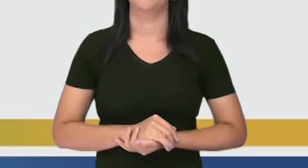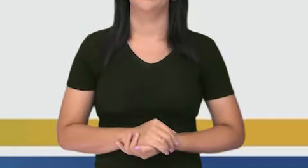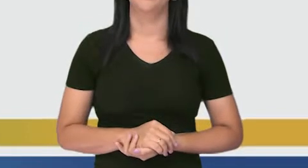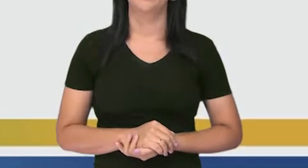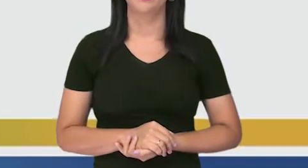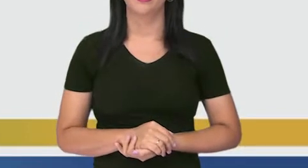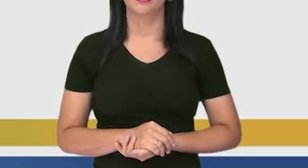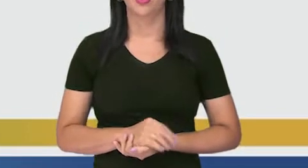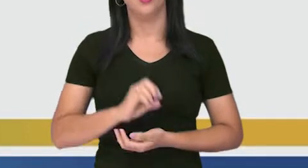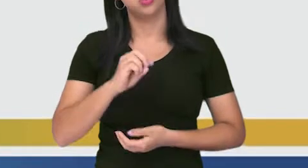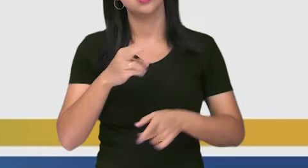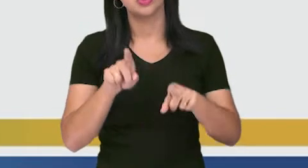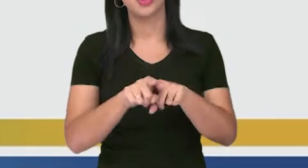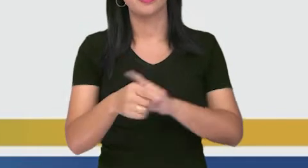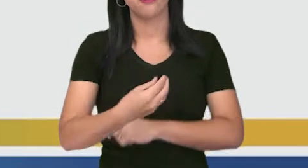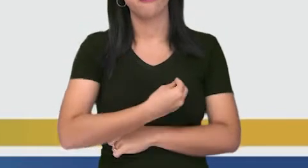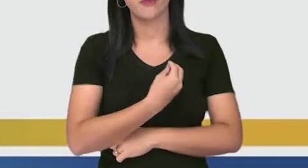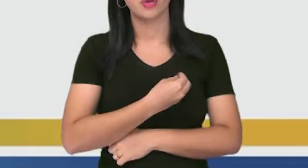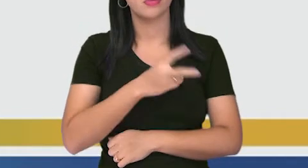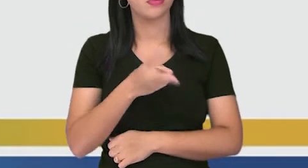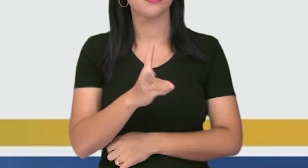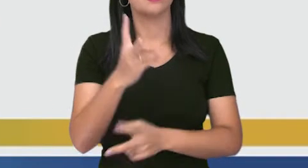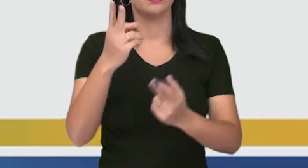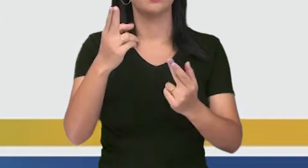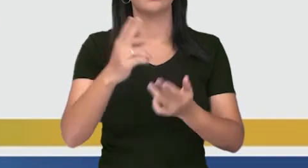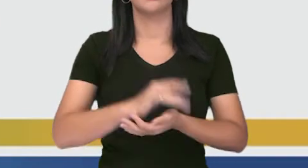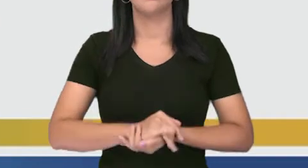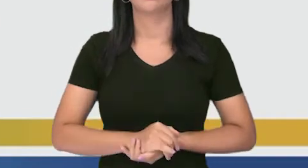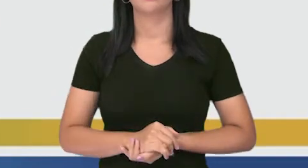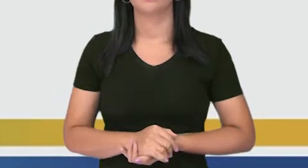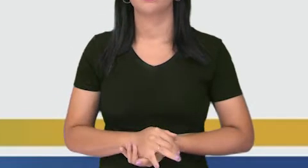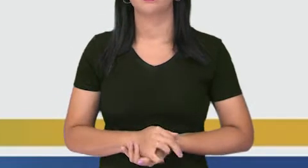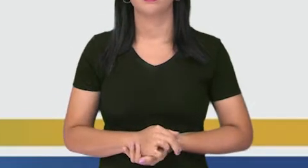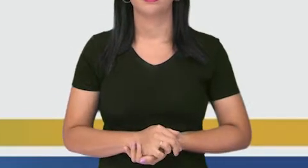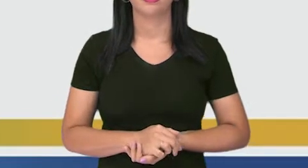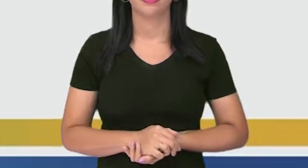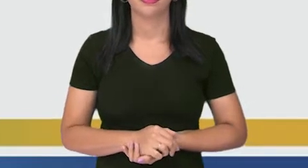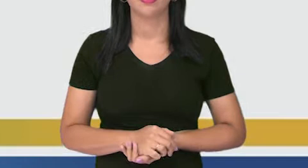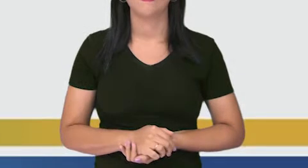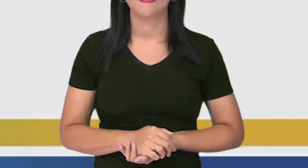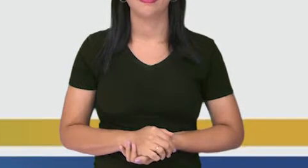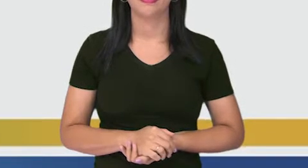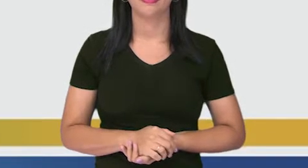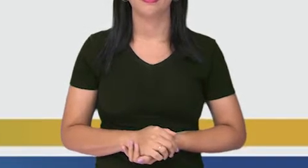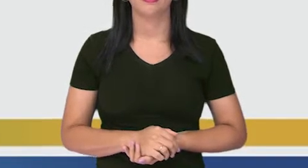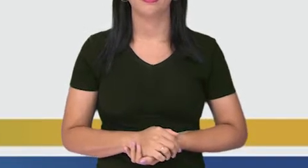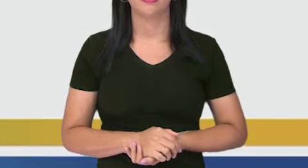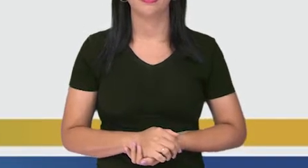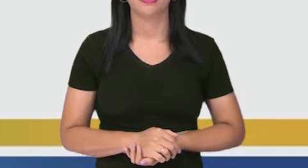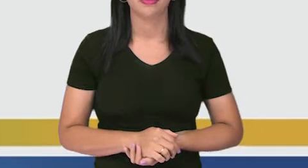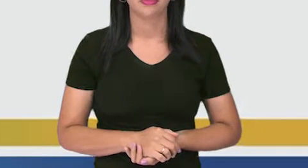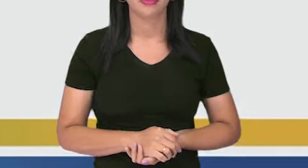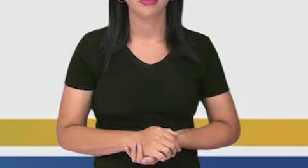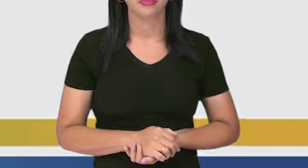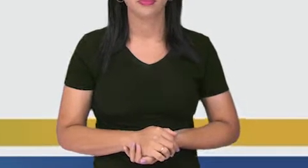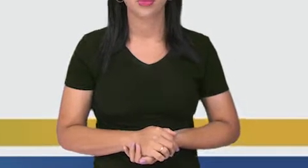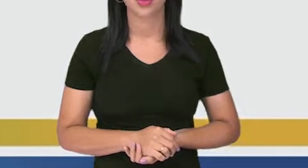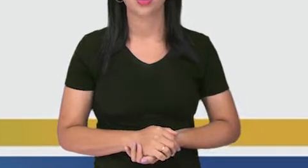ou iguais as frequências absolutas dos intervalos correspondentes